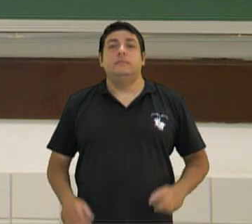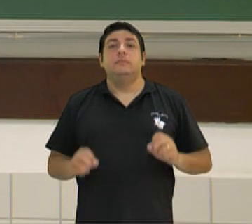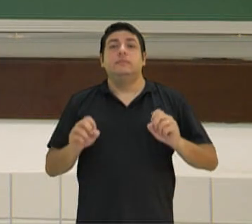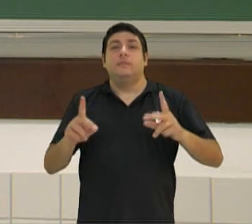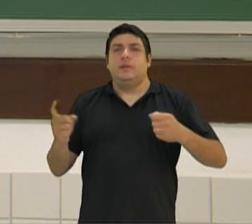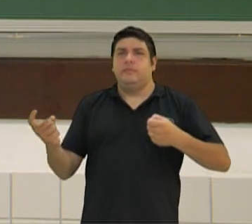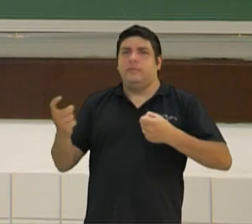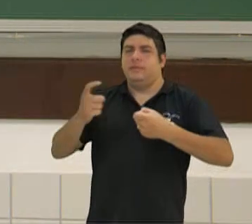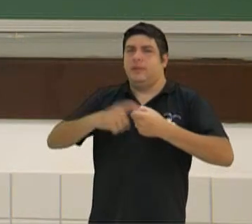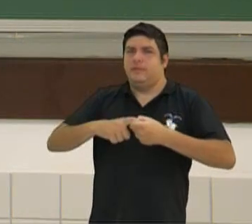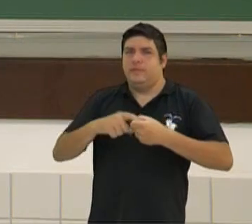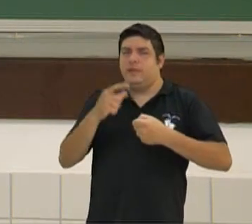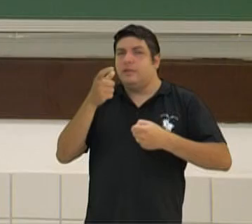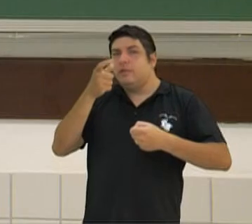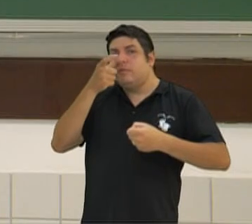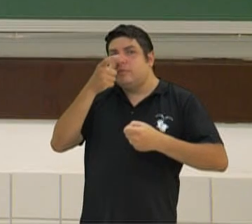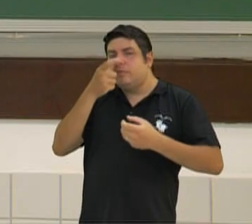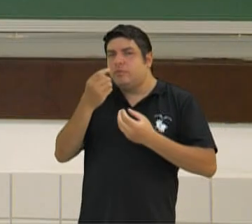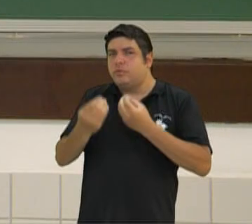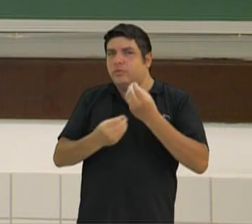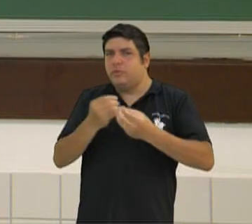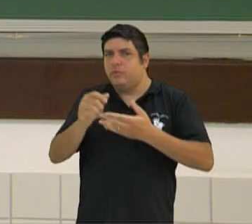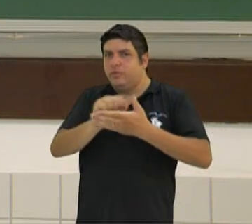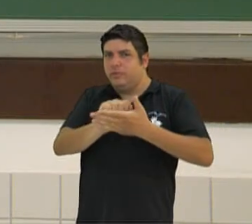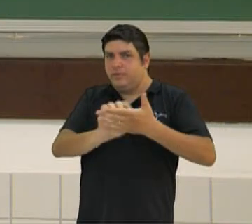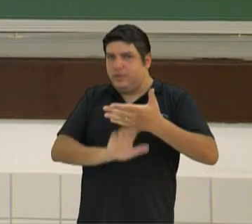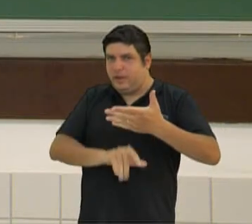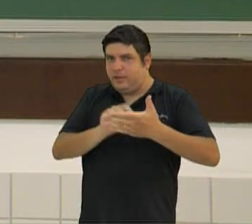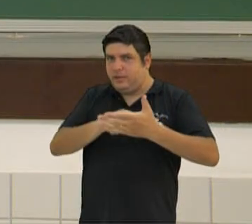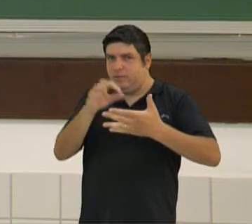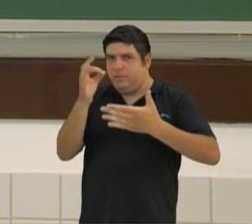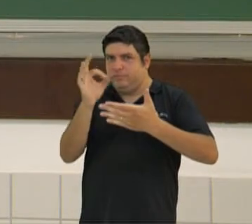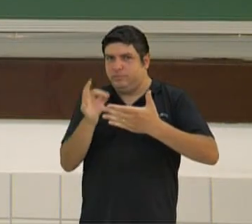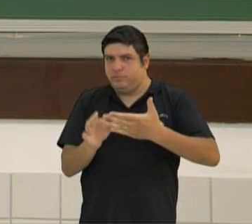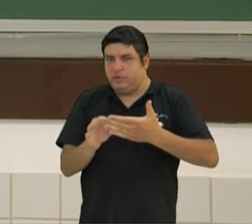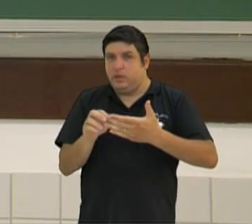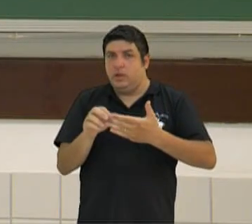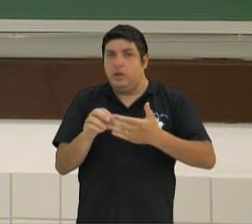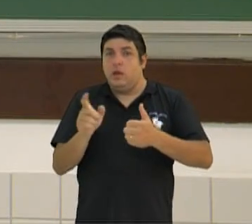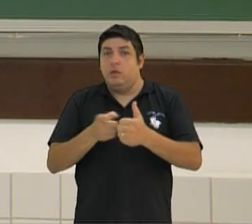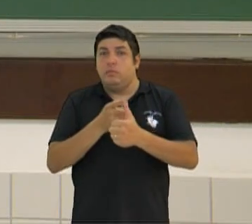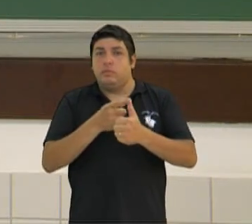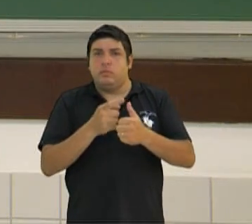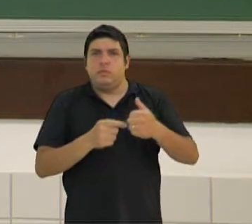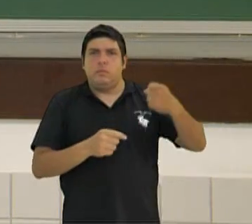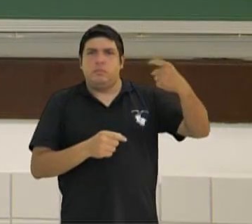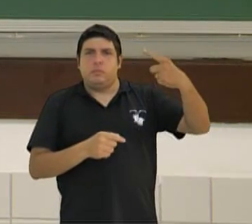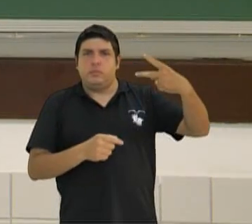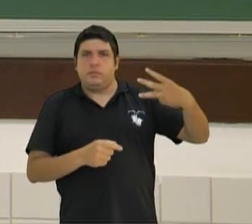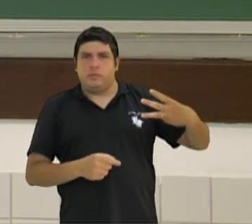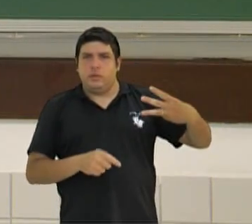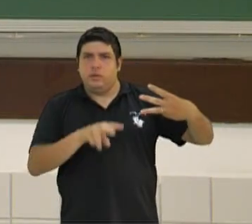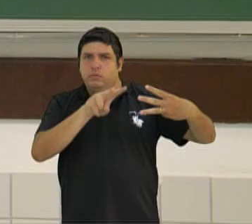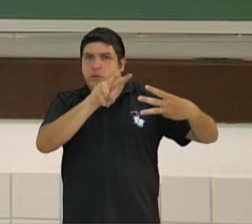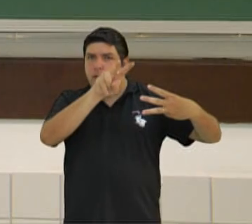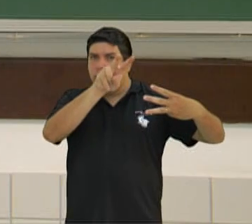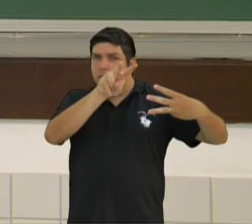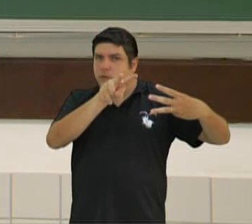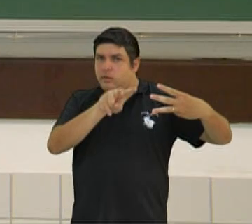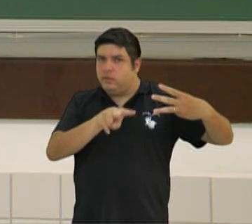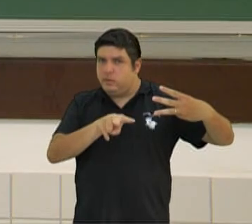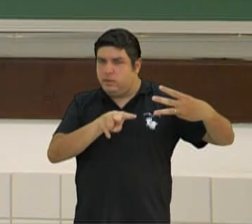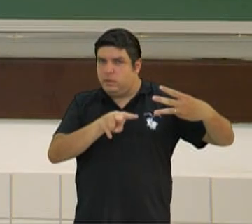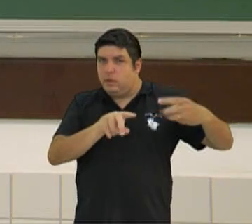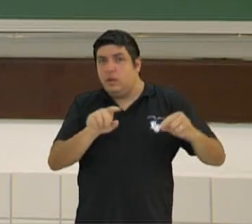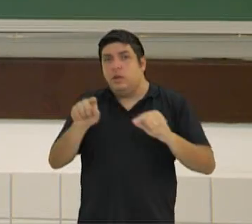Voltamos então com o exercício que eu deixei para vocês ali. Vocês tinham que fazer a leitura das alternativas e aí numerar lá